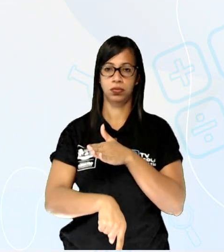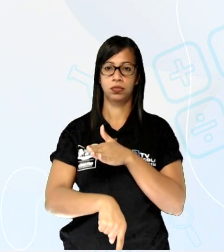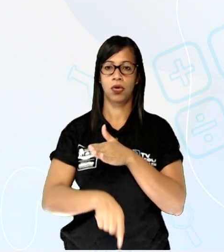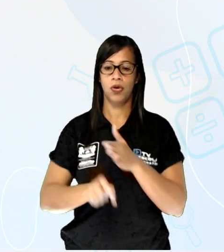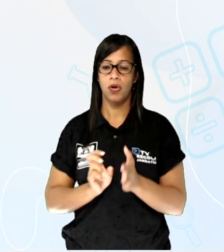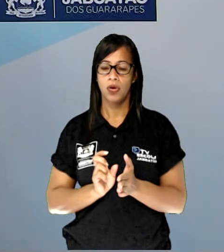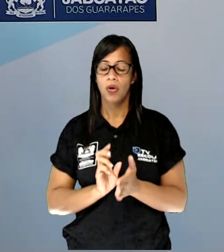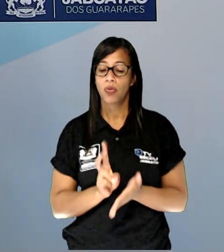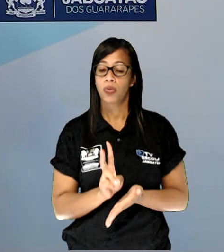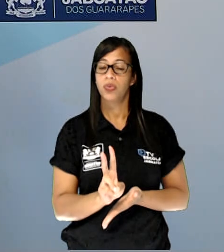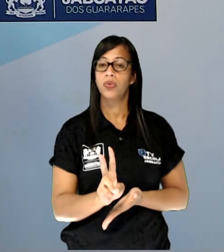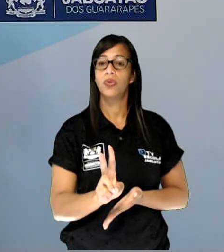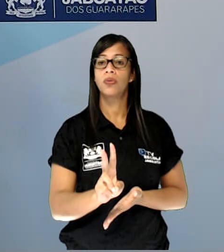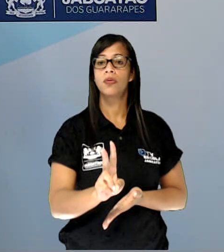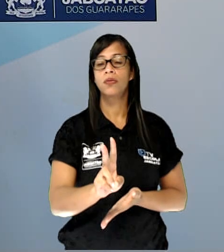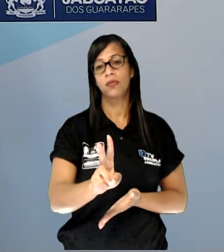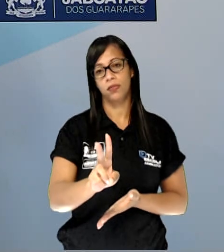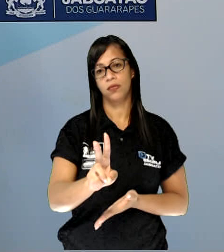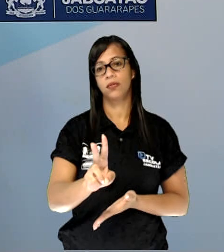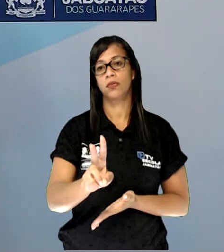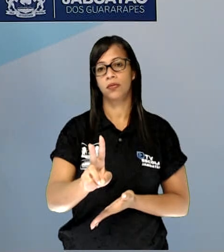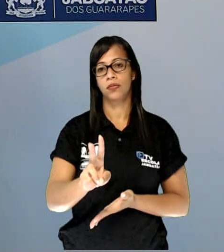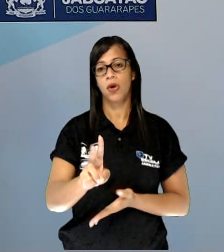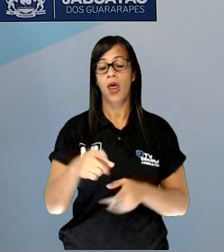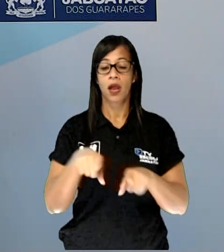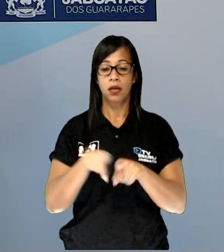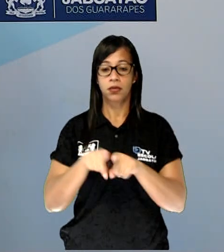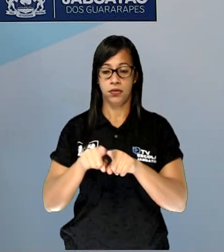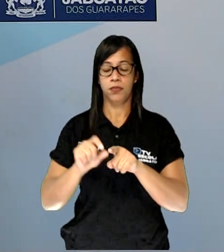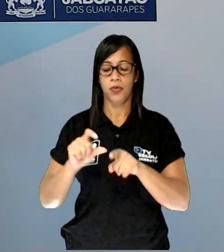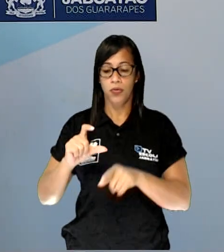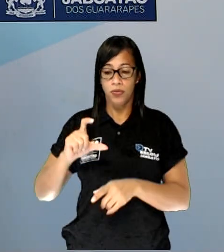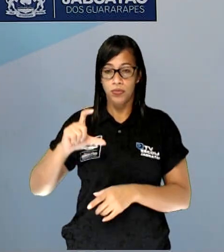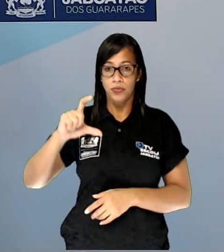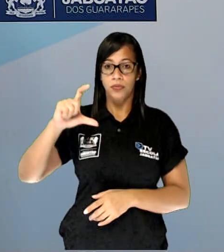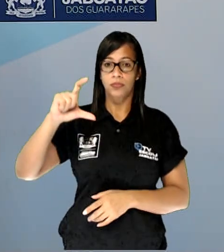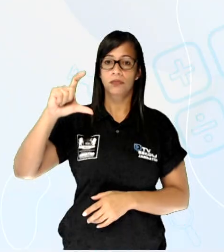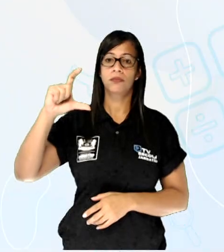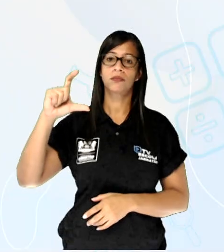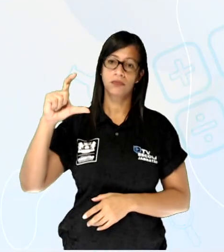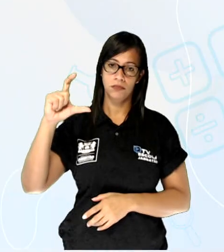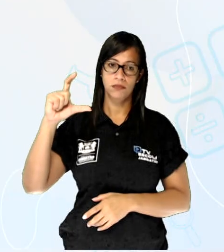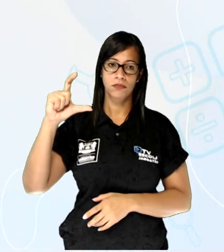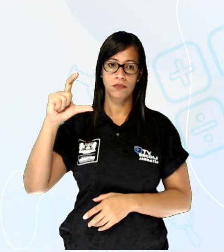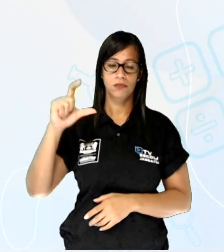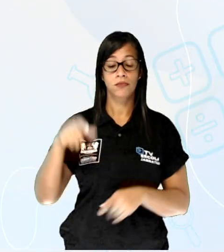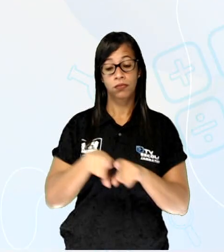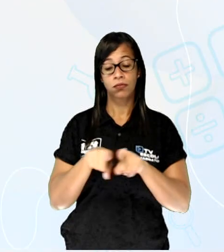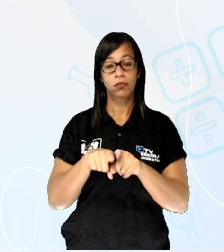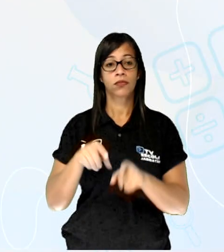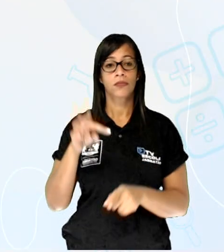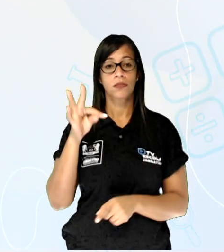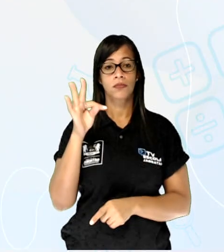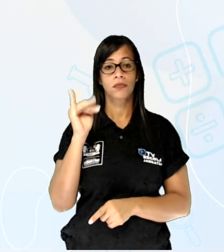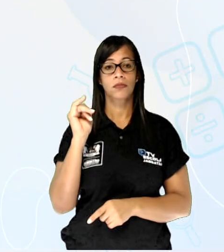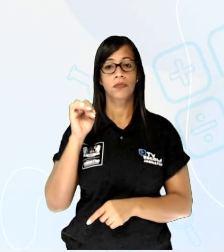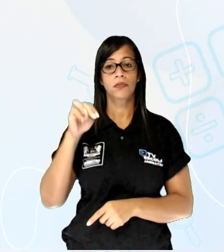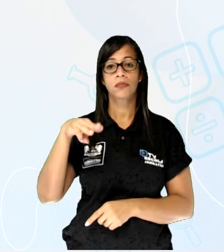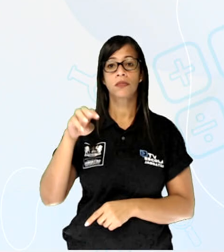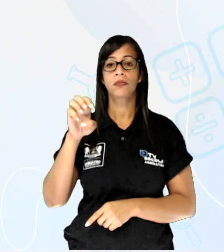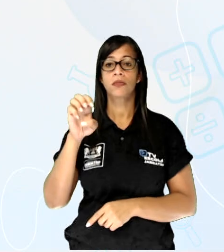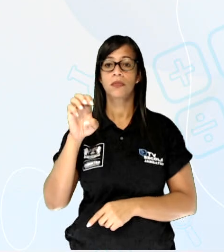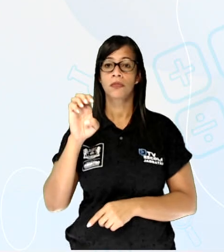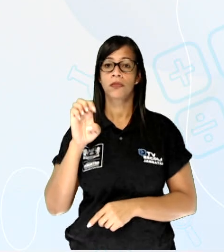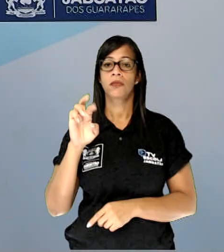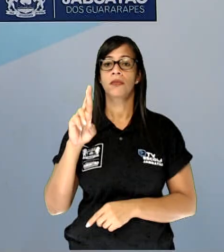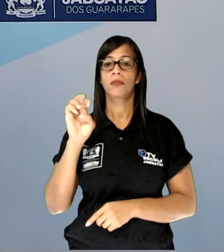pode ter altura e timbre. E nós vamos falar de um por um. Vê, a intensidade do som, ele pode ser